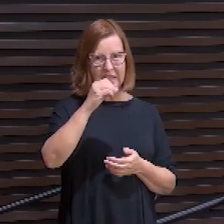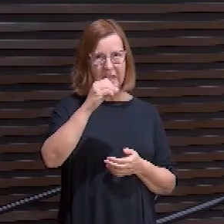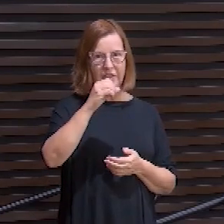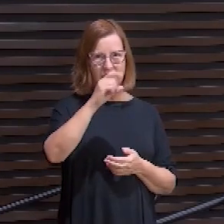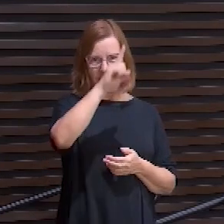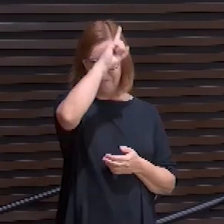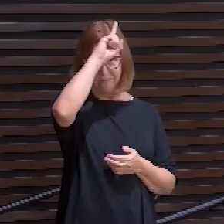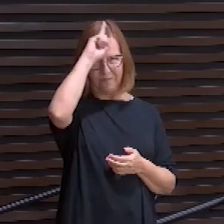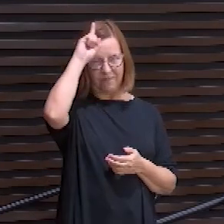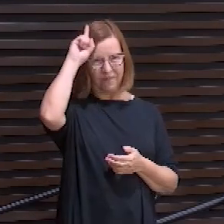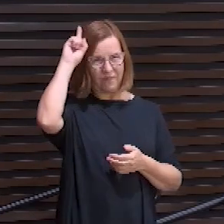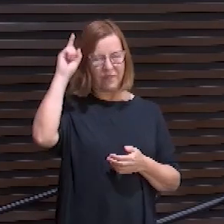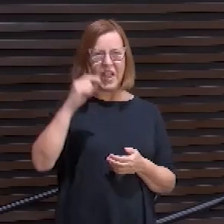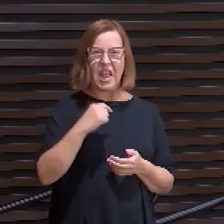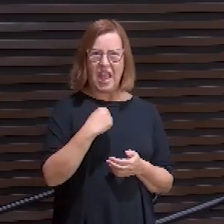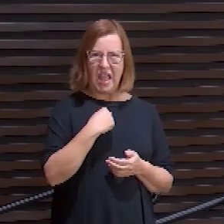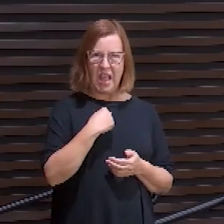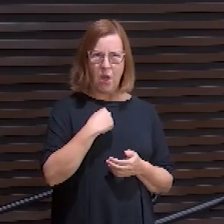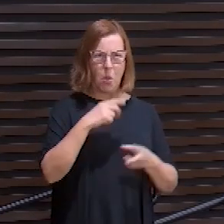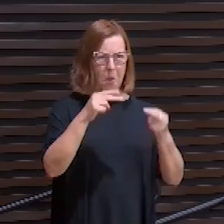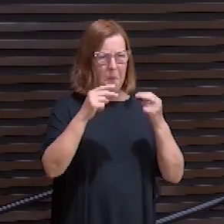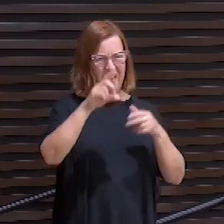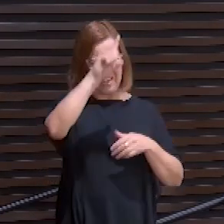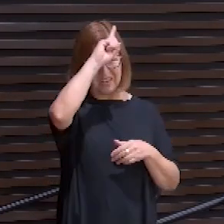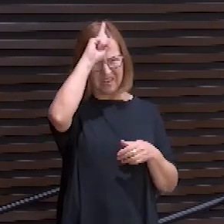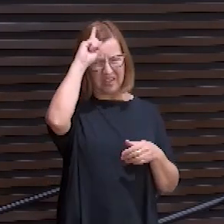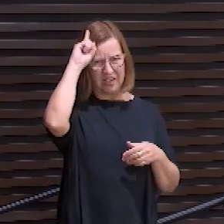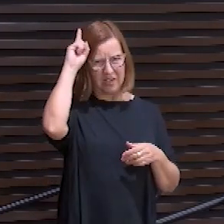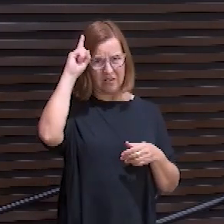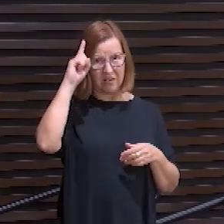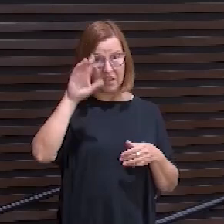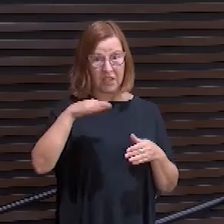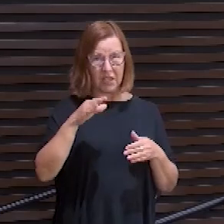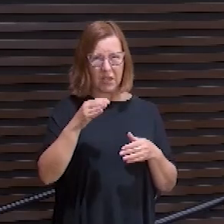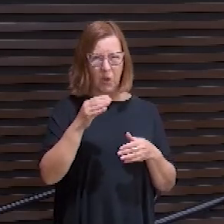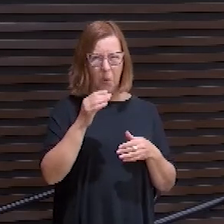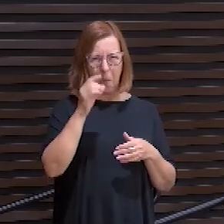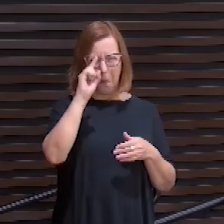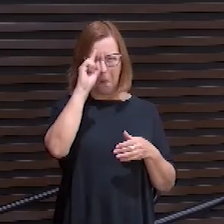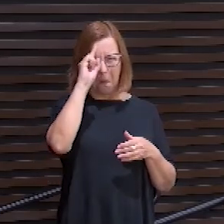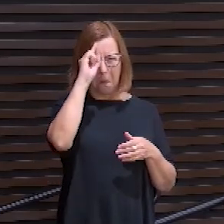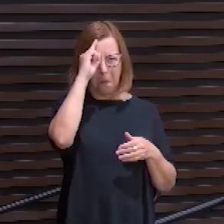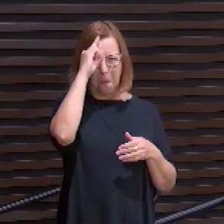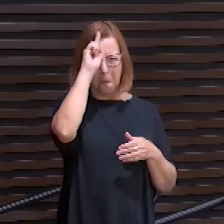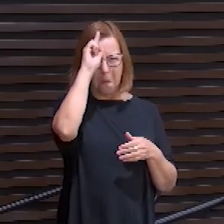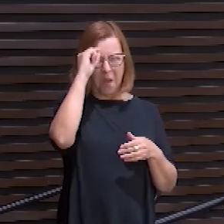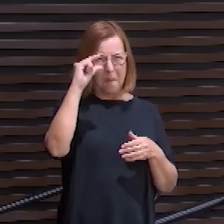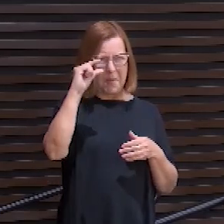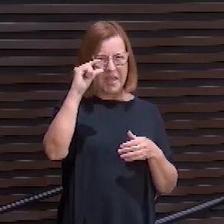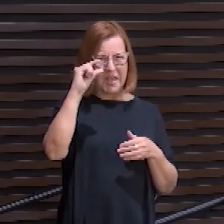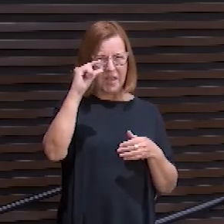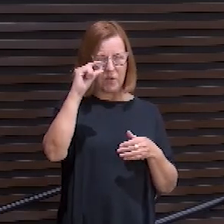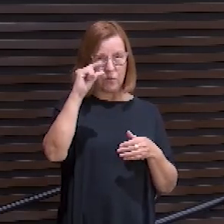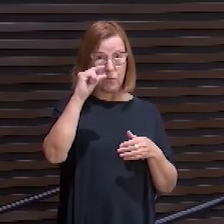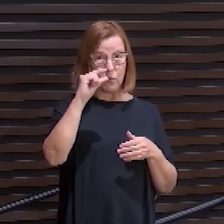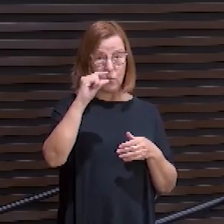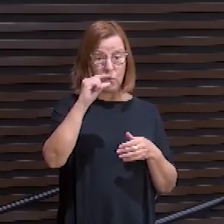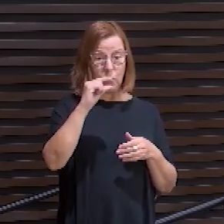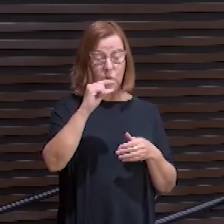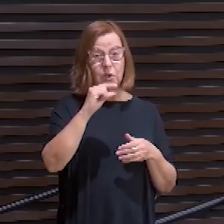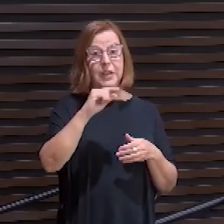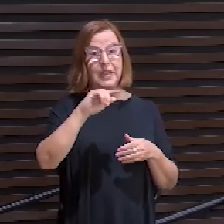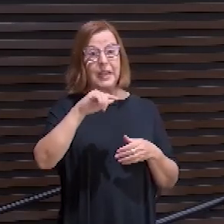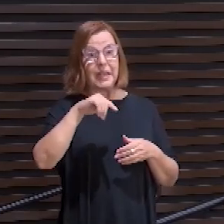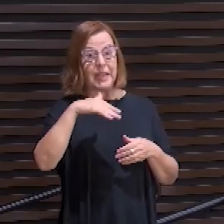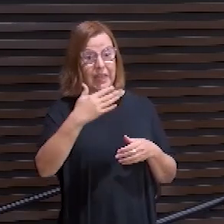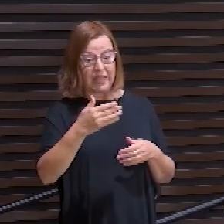Estando eu a observar os chifres, eis que entre eles subiu outro pequeno, diante do qual 3 dos primeiros chifres